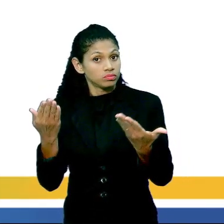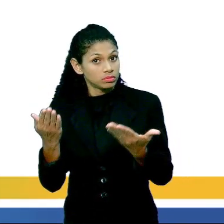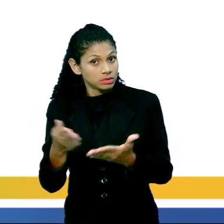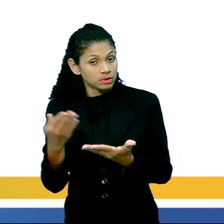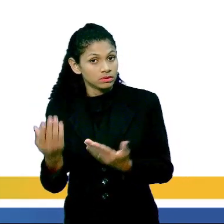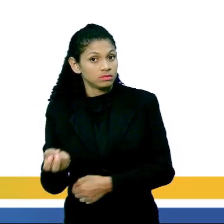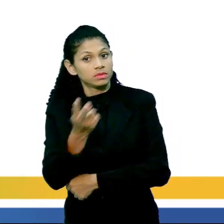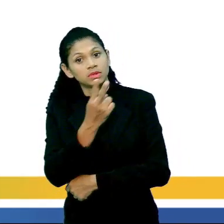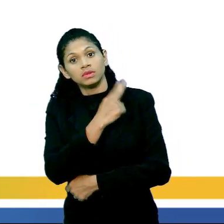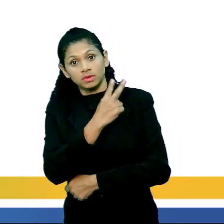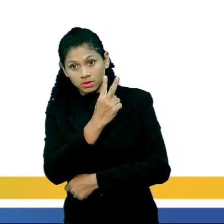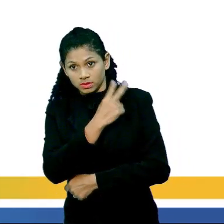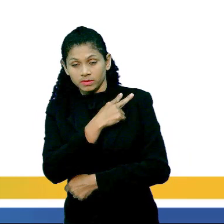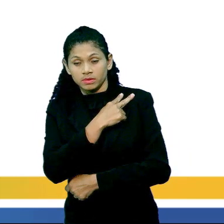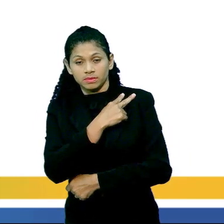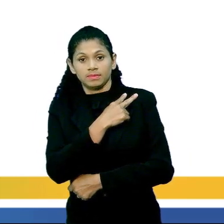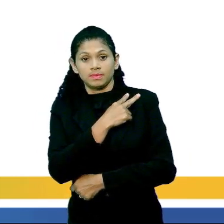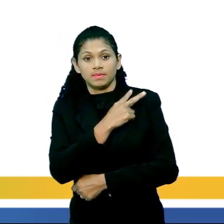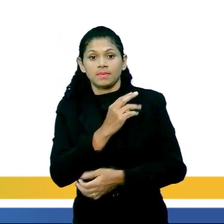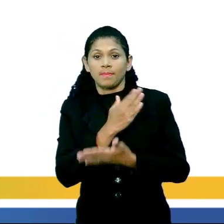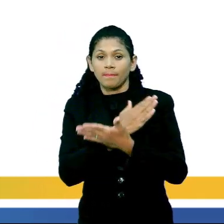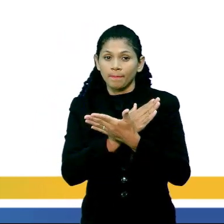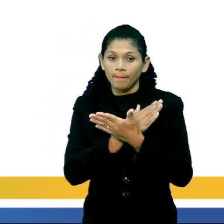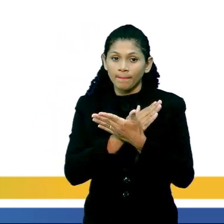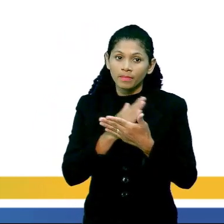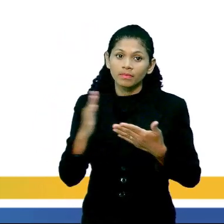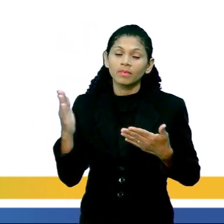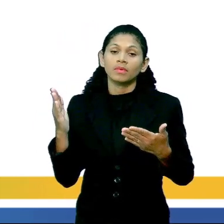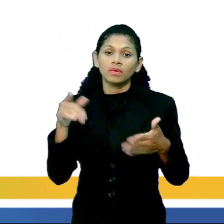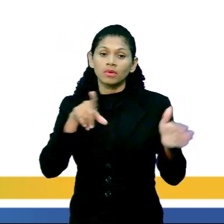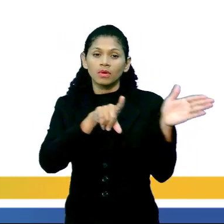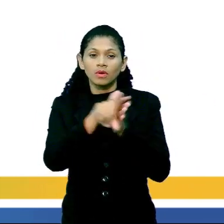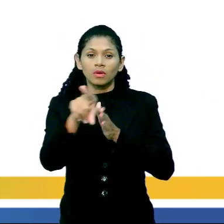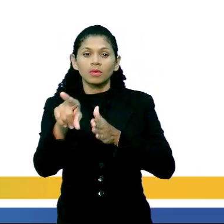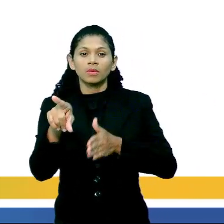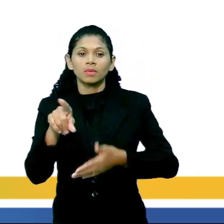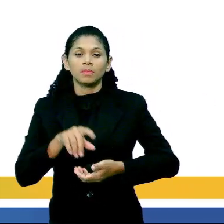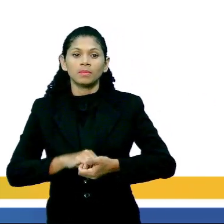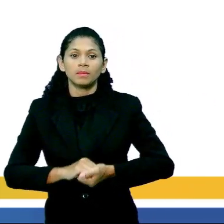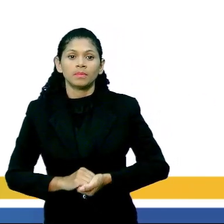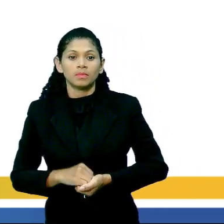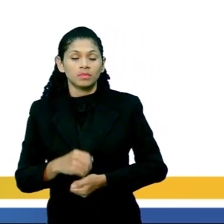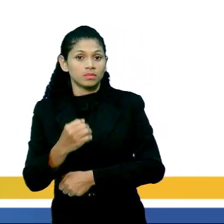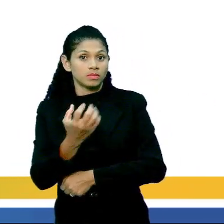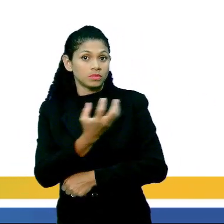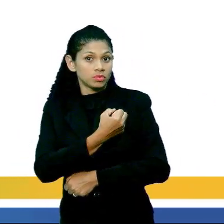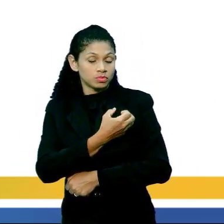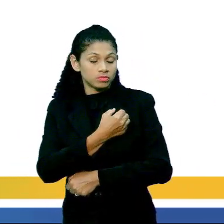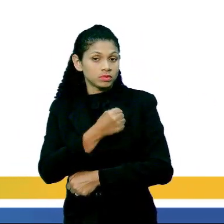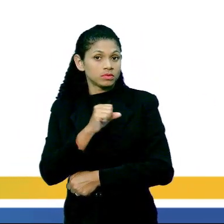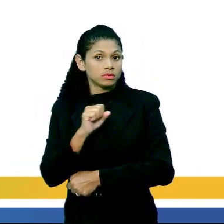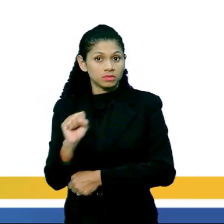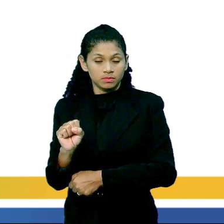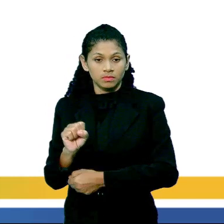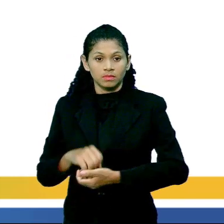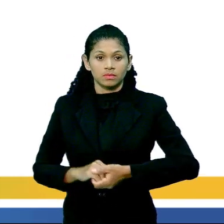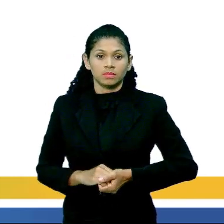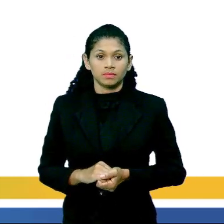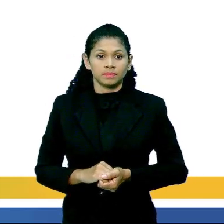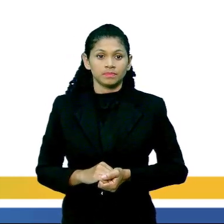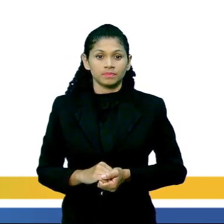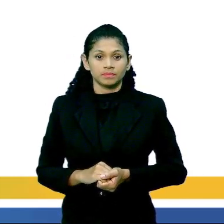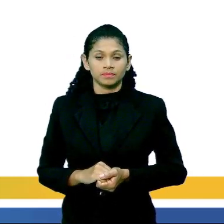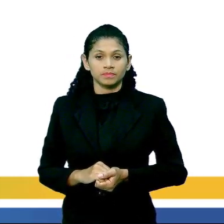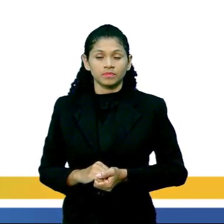começa aí com esse com essa questão aí né Observe no conto